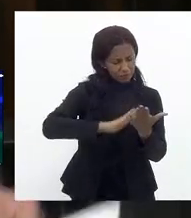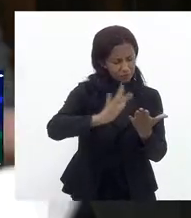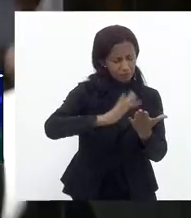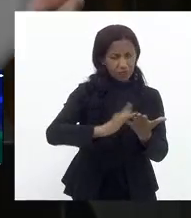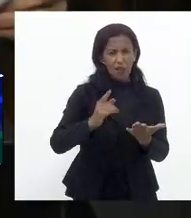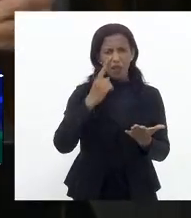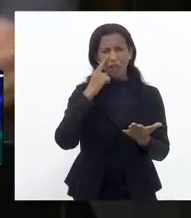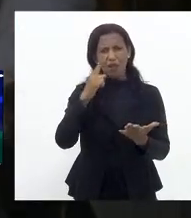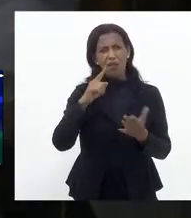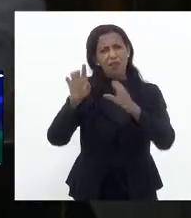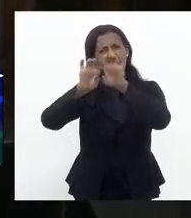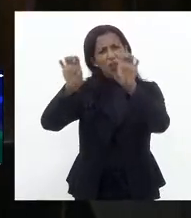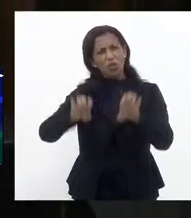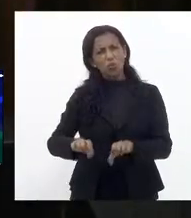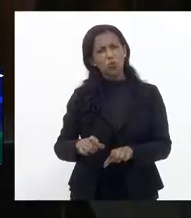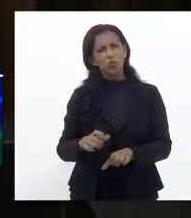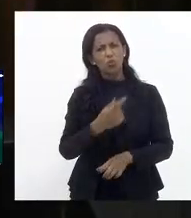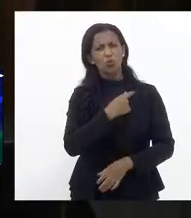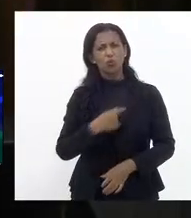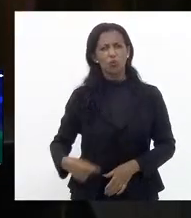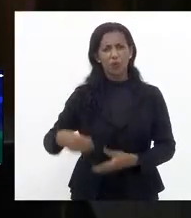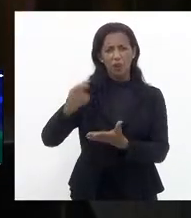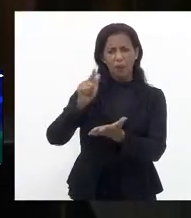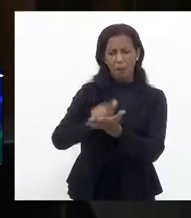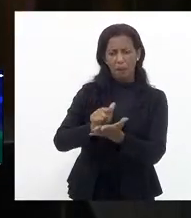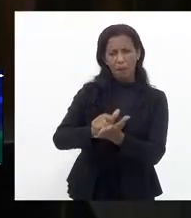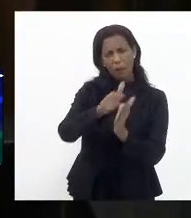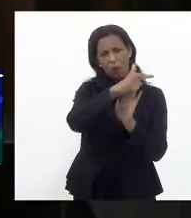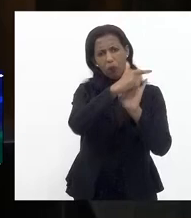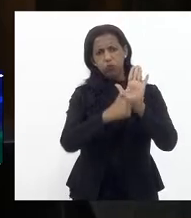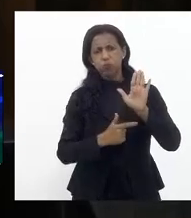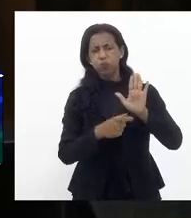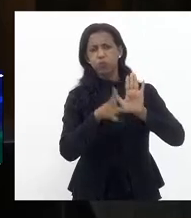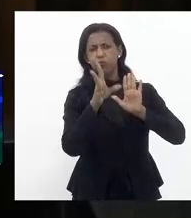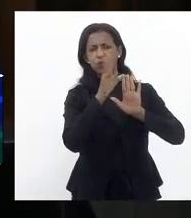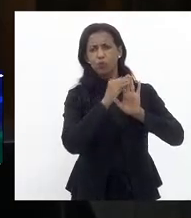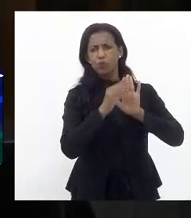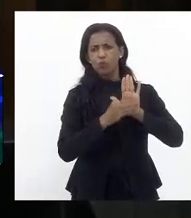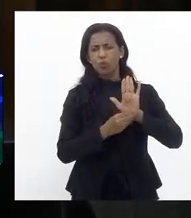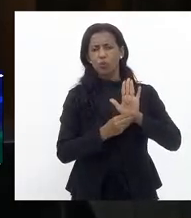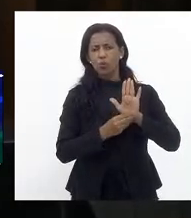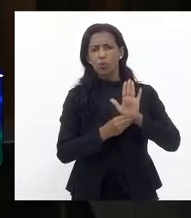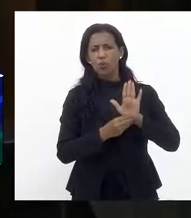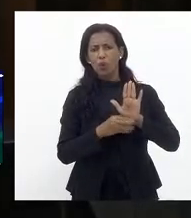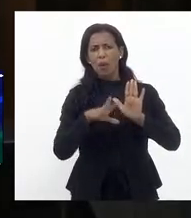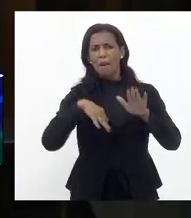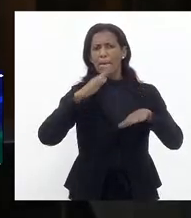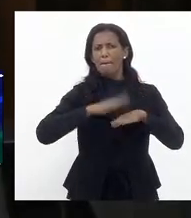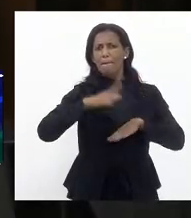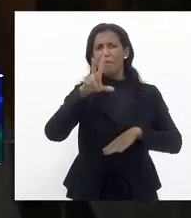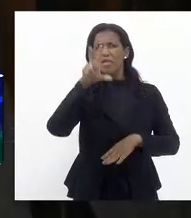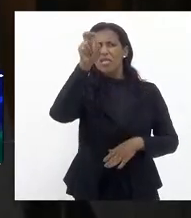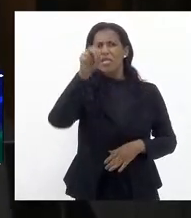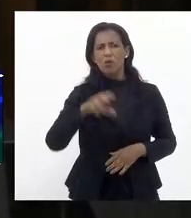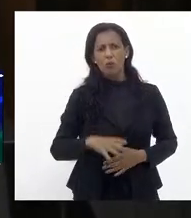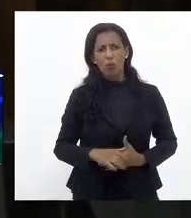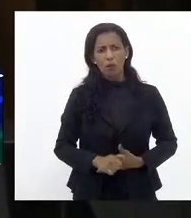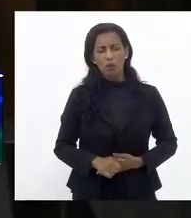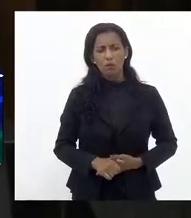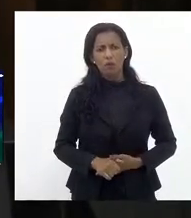e vendo a estrutura do governo. Vem aqui, presidente. Juntando secretaria, superintendência, passa de 50.